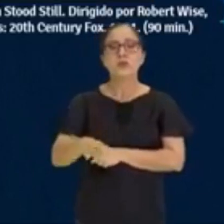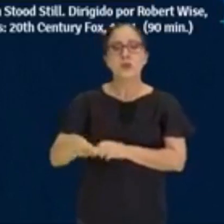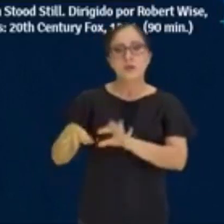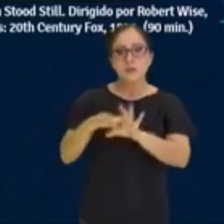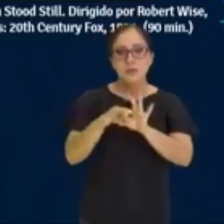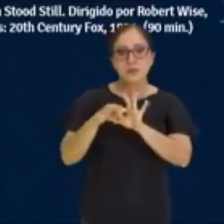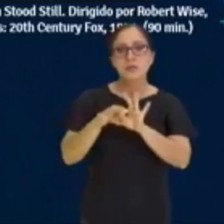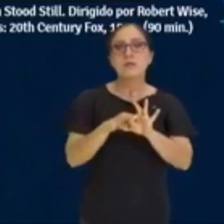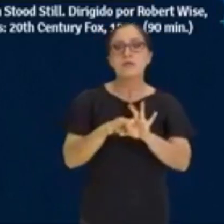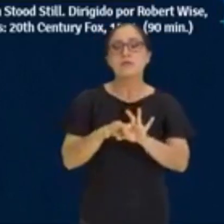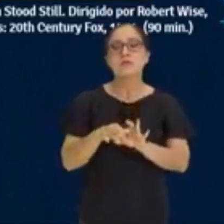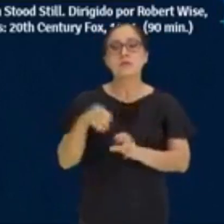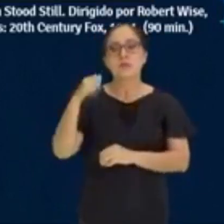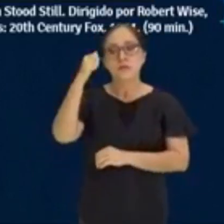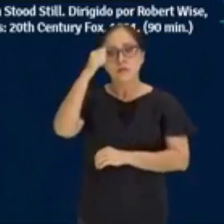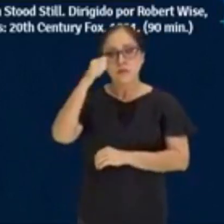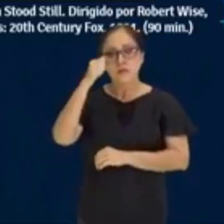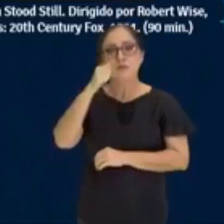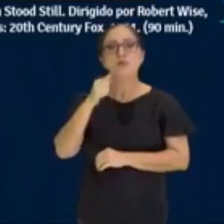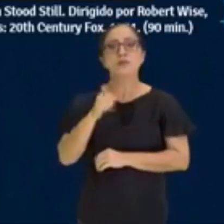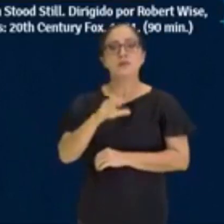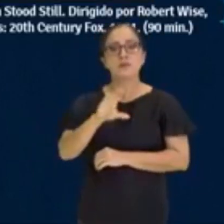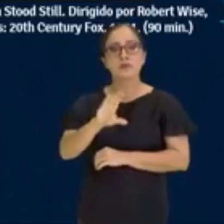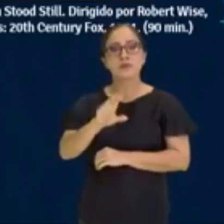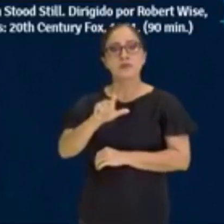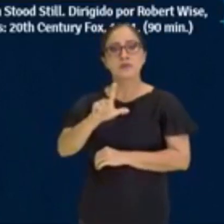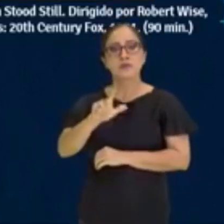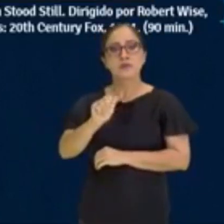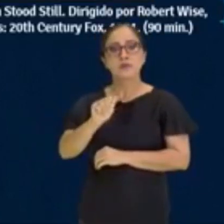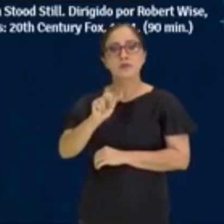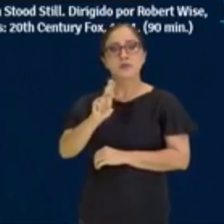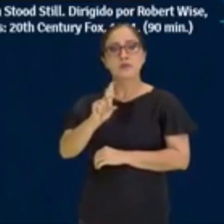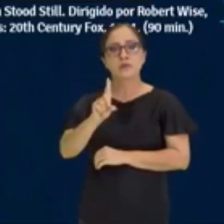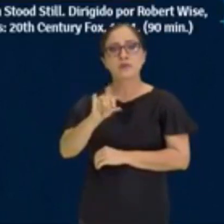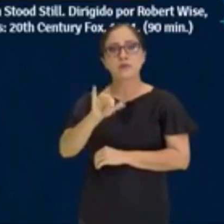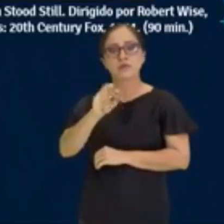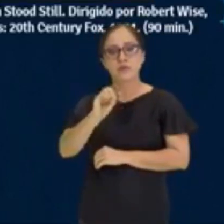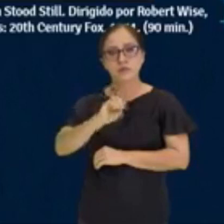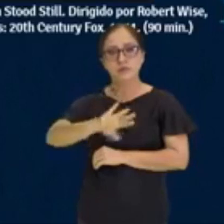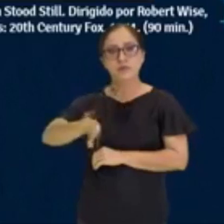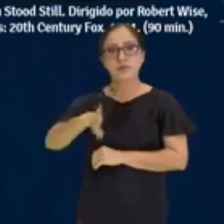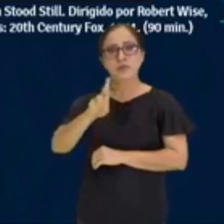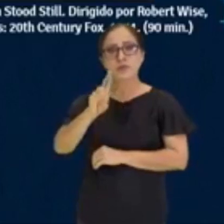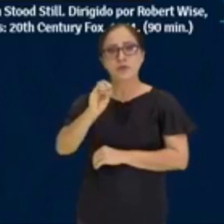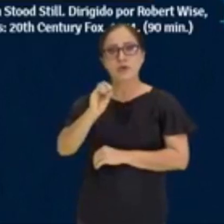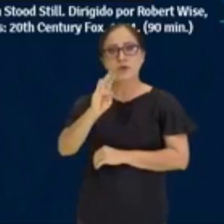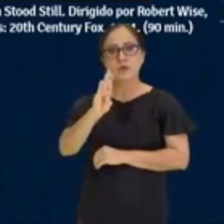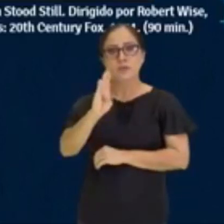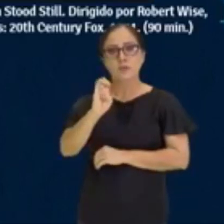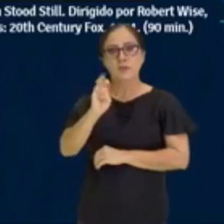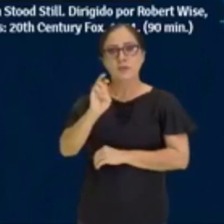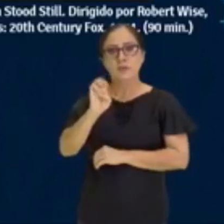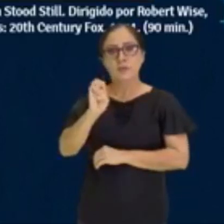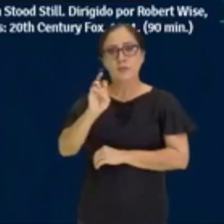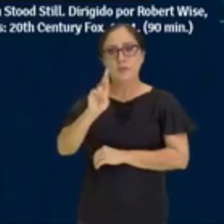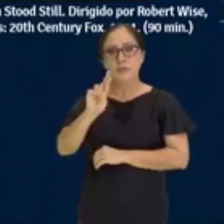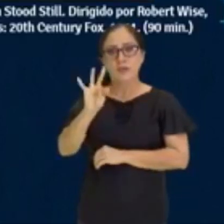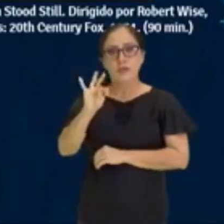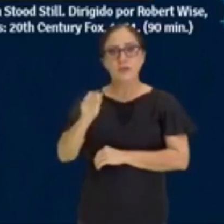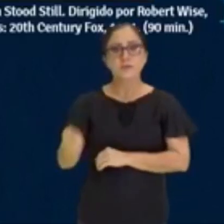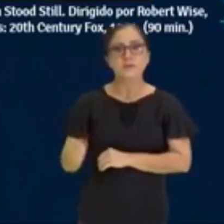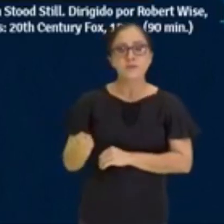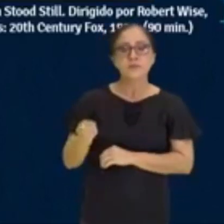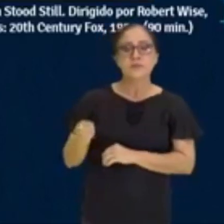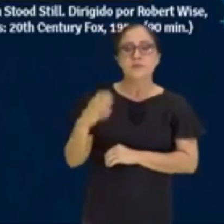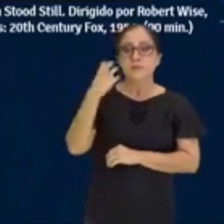essa canção faz parte do álbum de mesmo nome, O Dia em que a Terra Parou. Tem como inspiração o filme de ficção